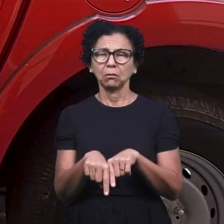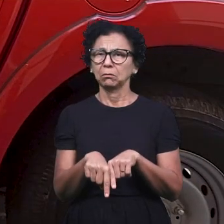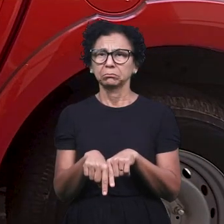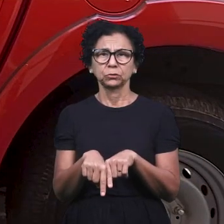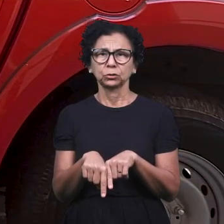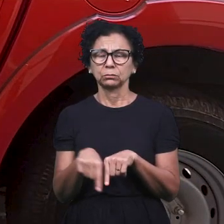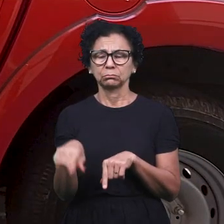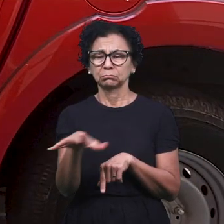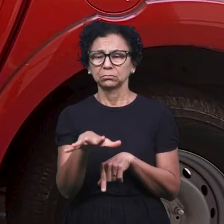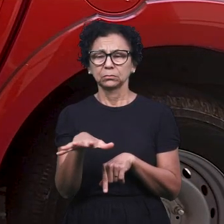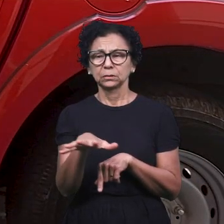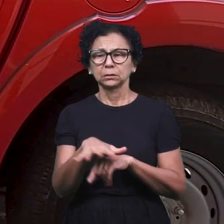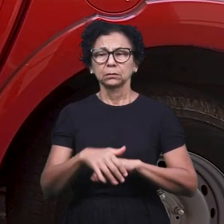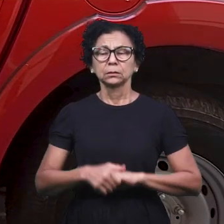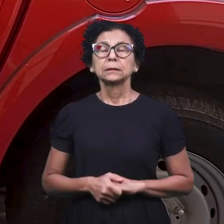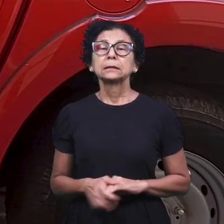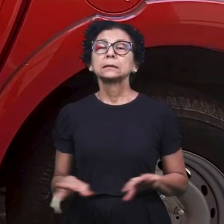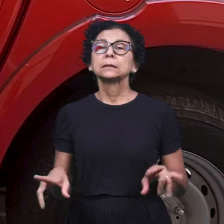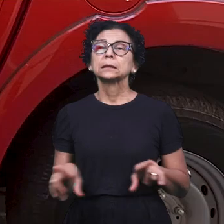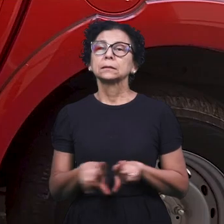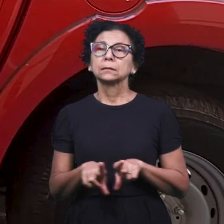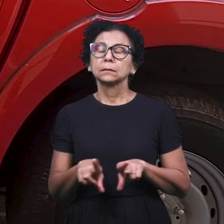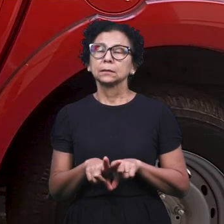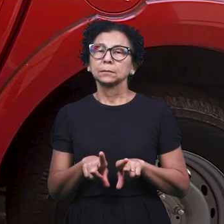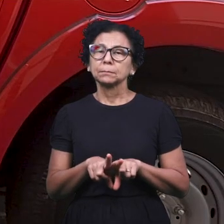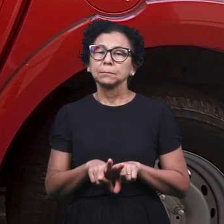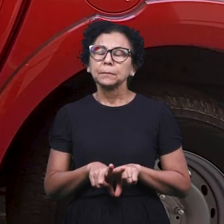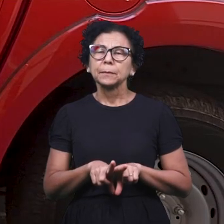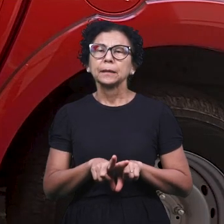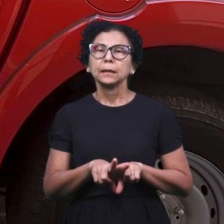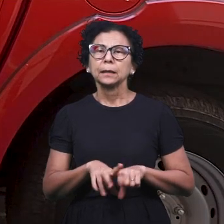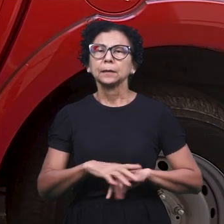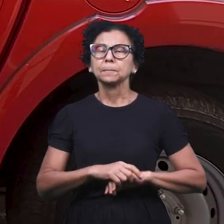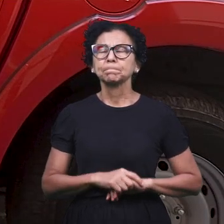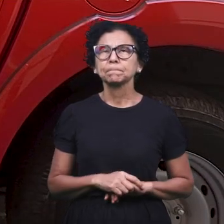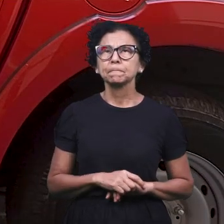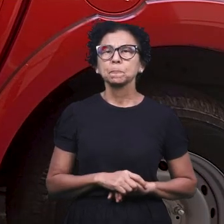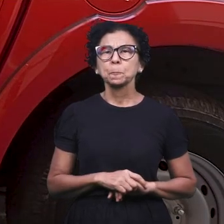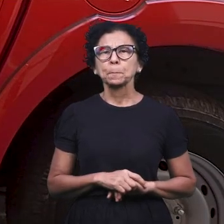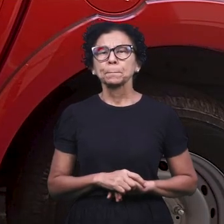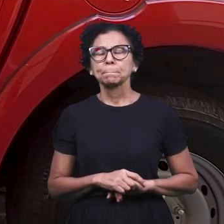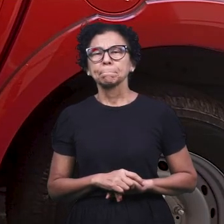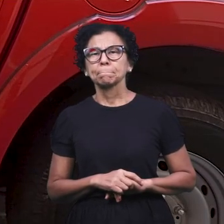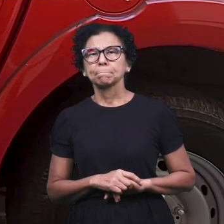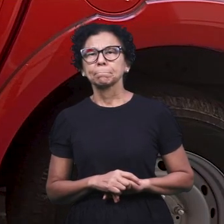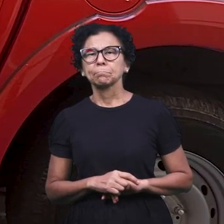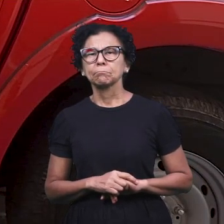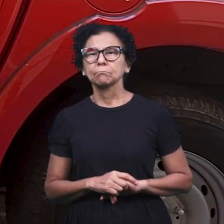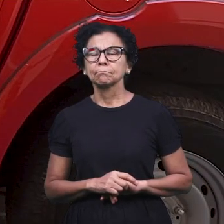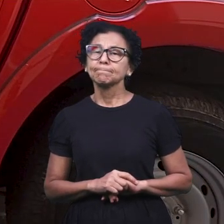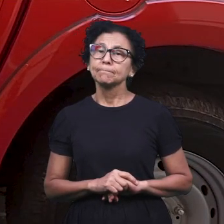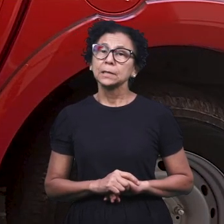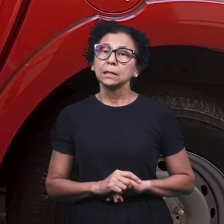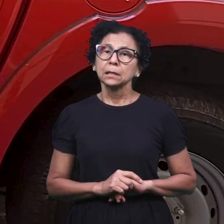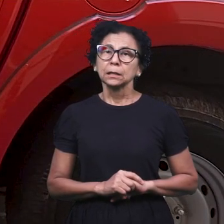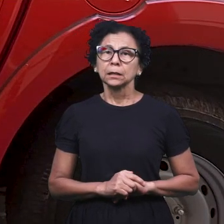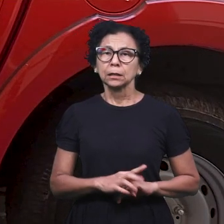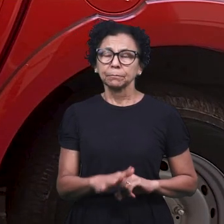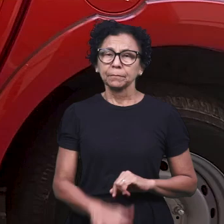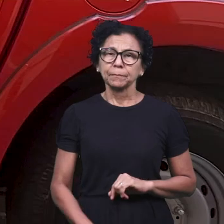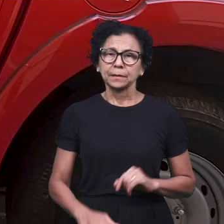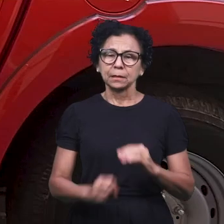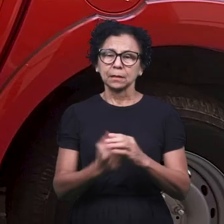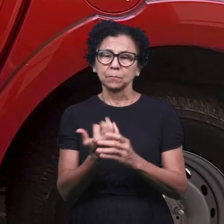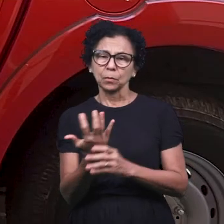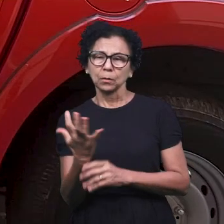fazenda. Lembrando que o acero recomenda que ele seja feito com 1,5 vezes a altura média da vegetação, e